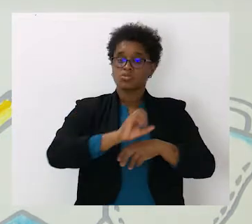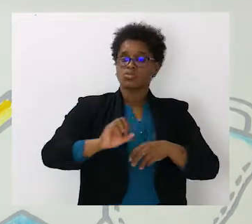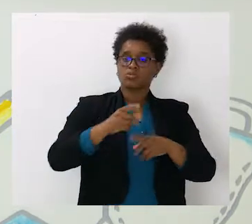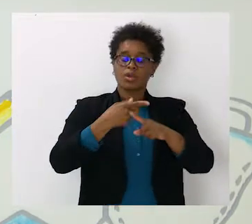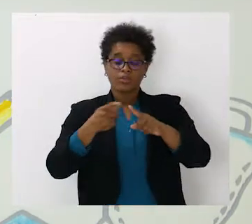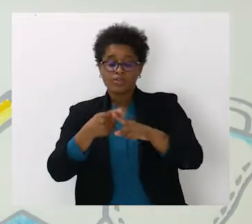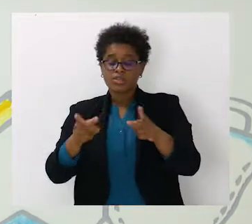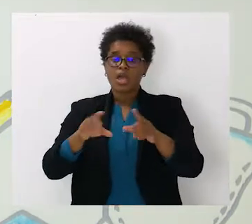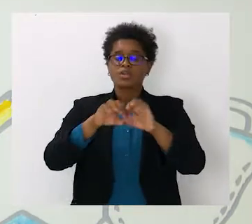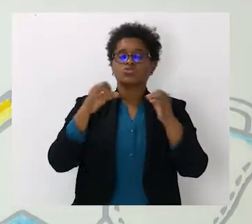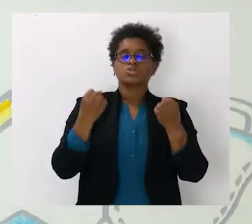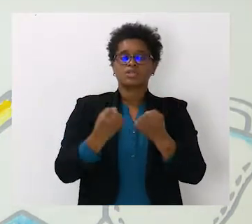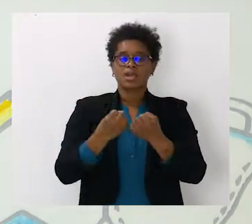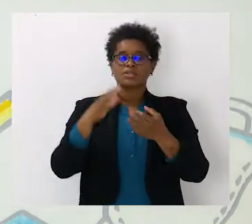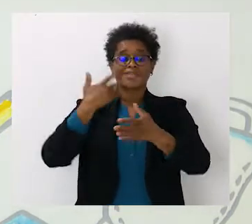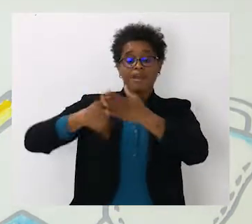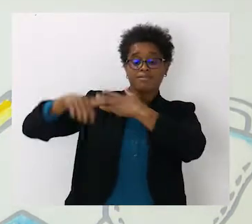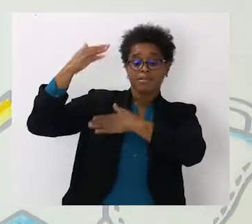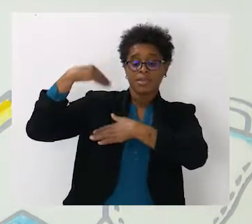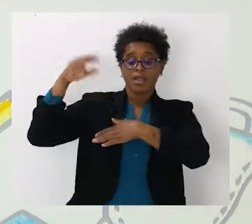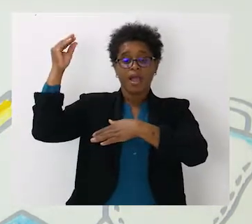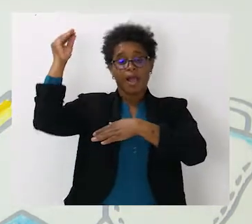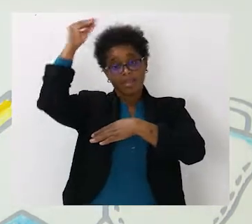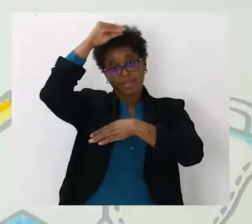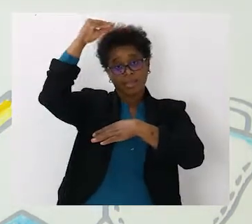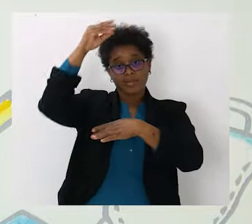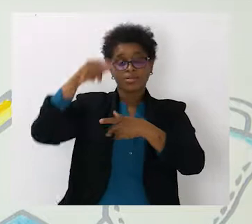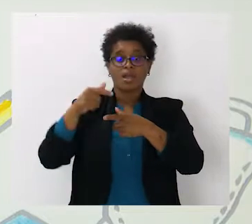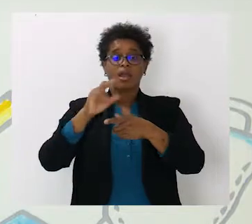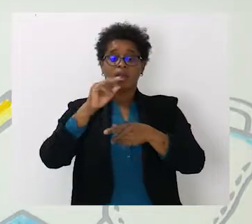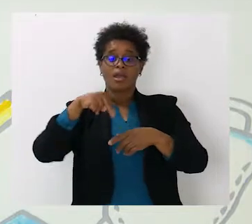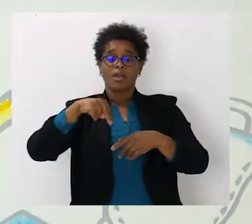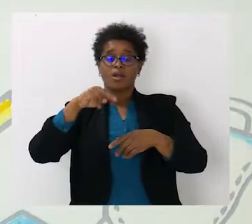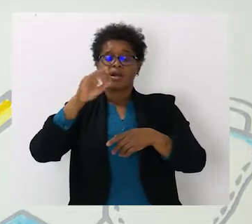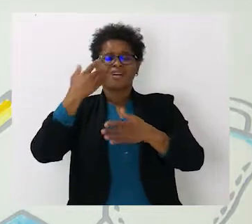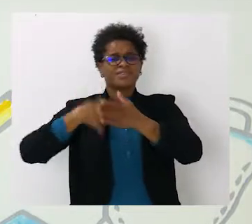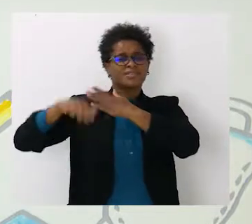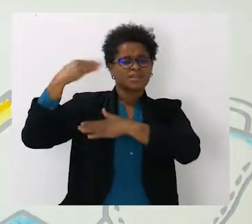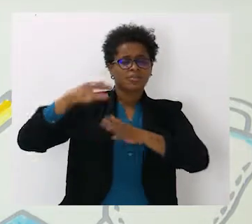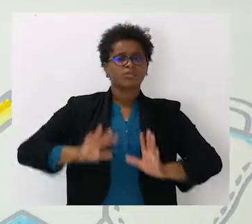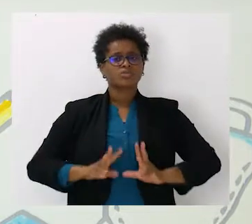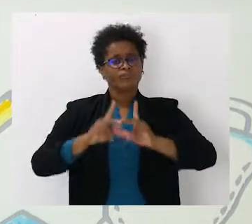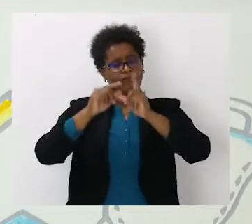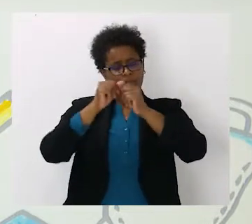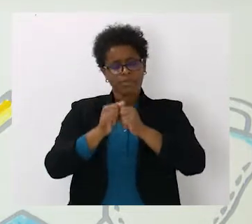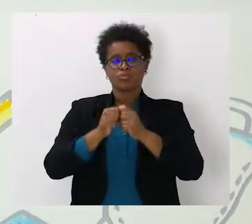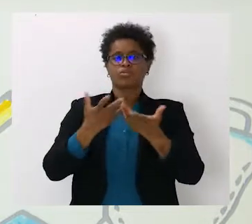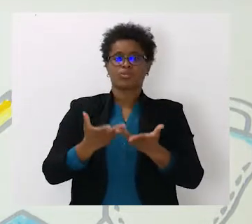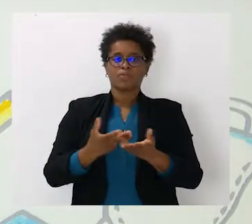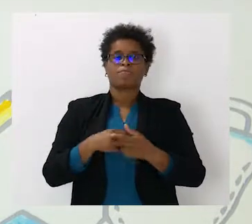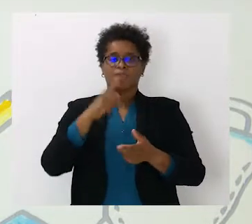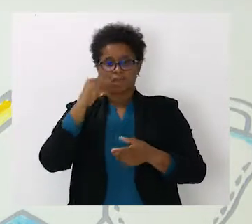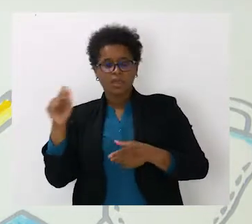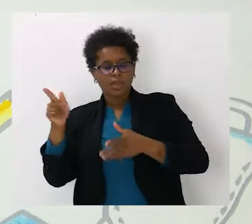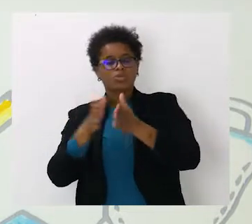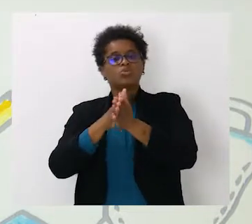para diferenciar as sociedades antigas, as aldeias antigas, em termos de desenvolvimento,